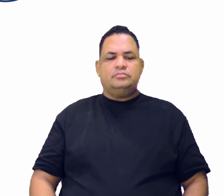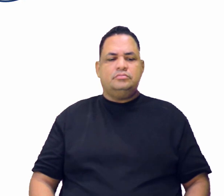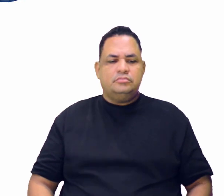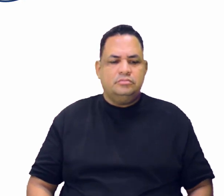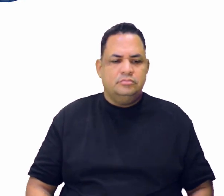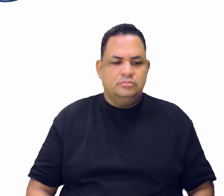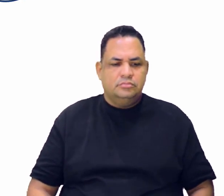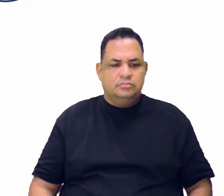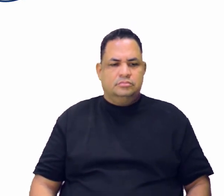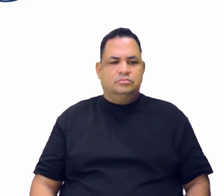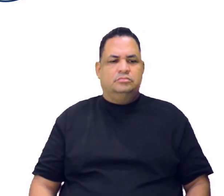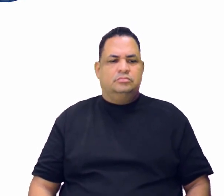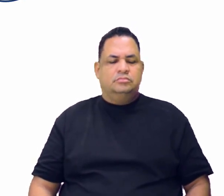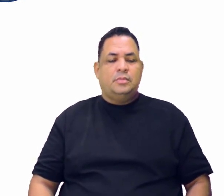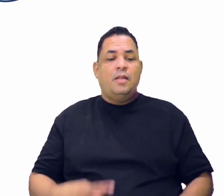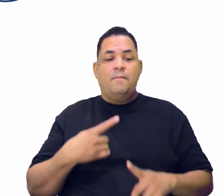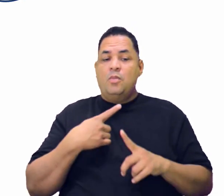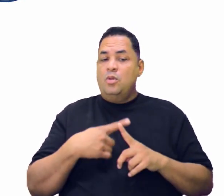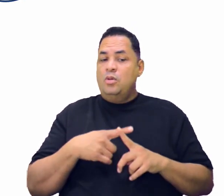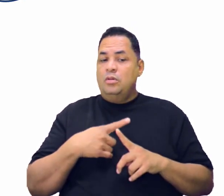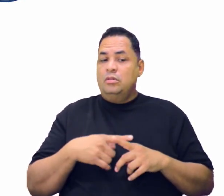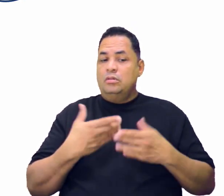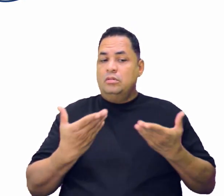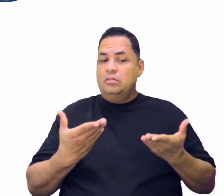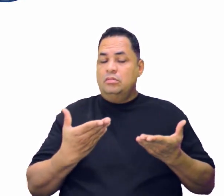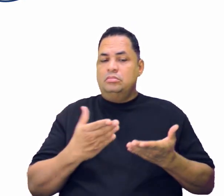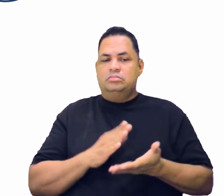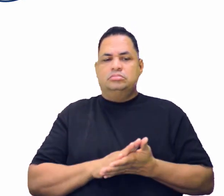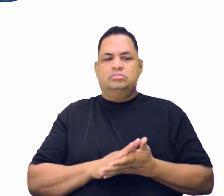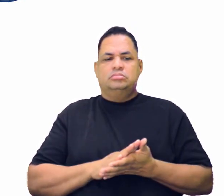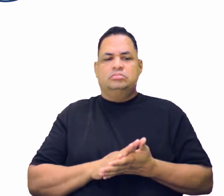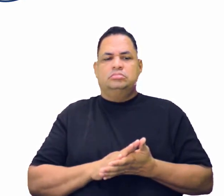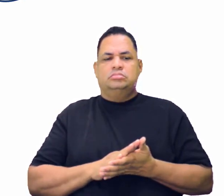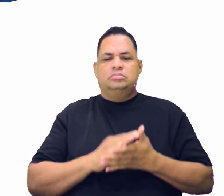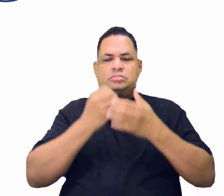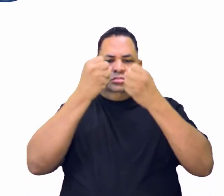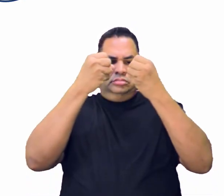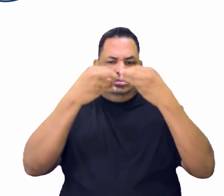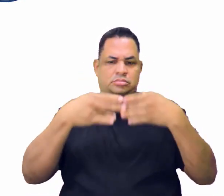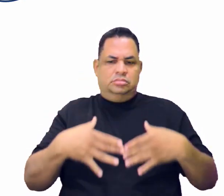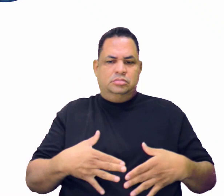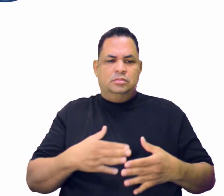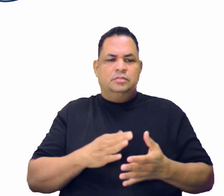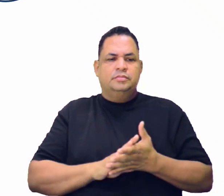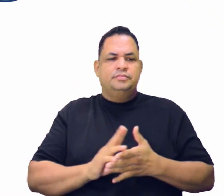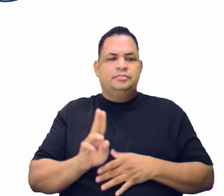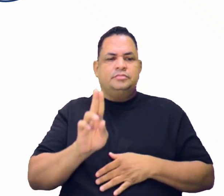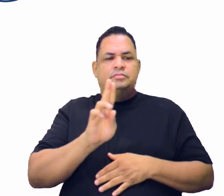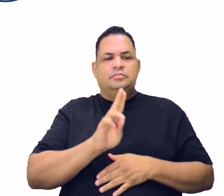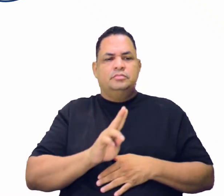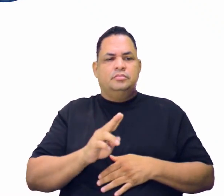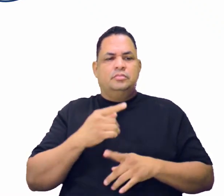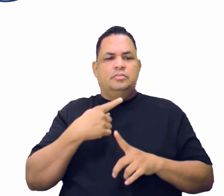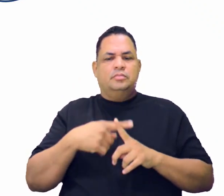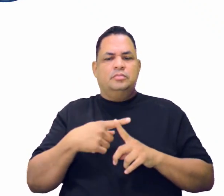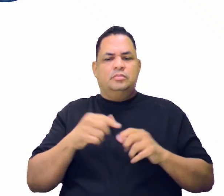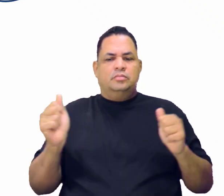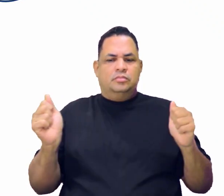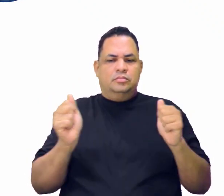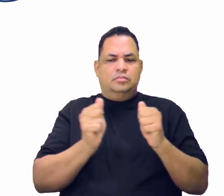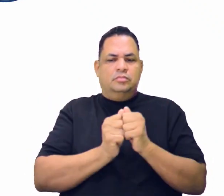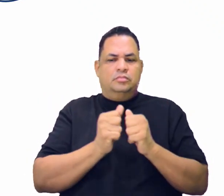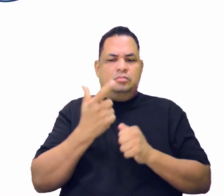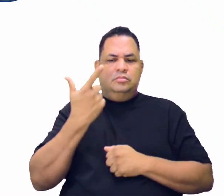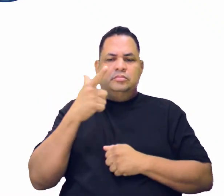ó, causa. Então, foi causa, foi explicação, então, porque